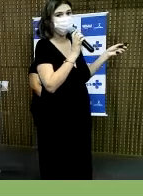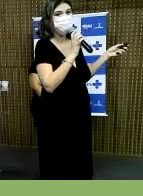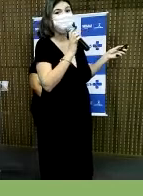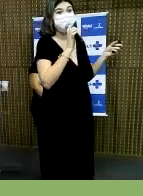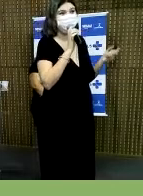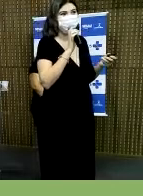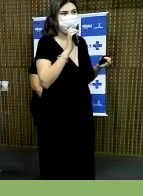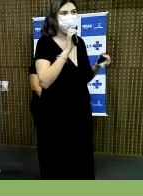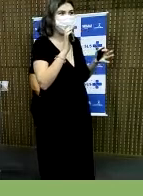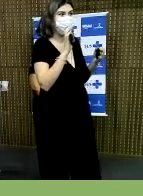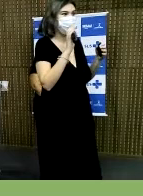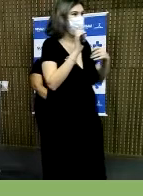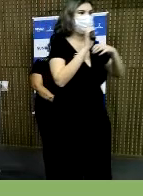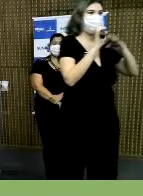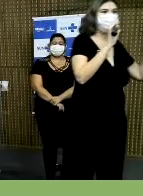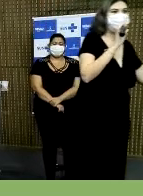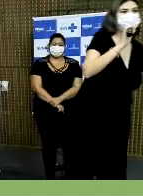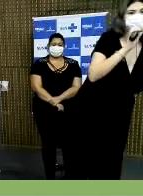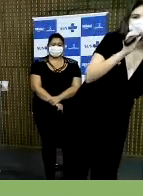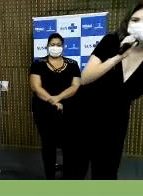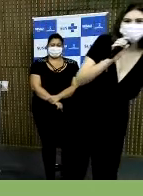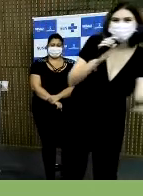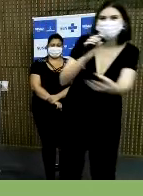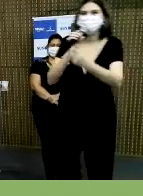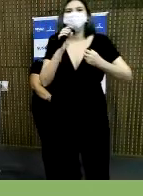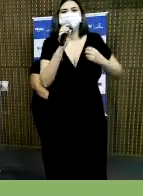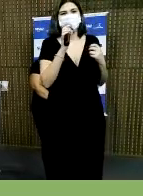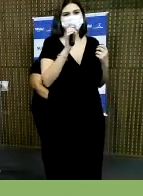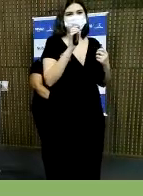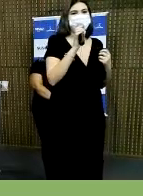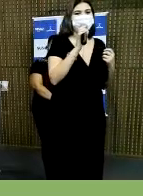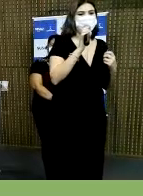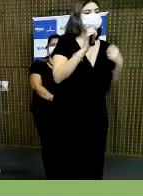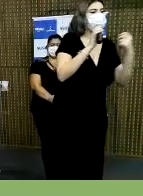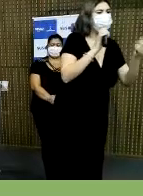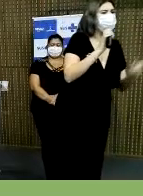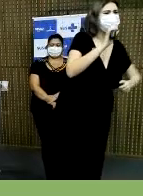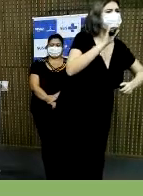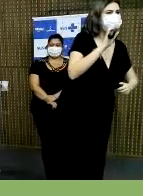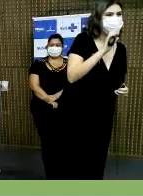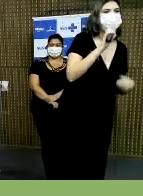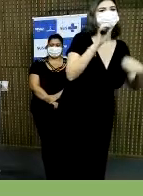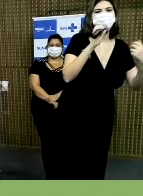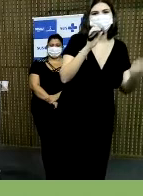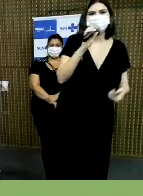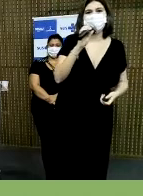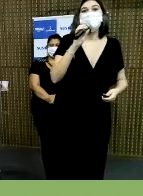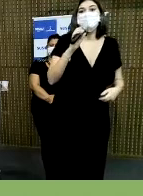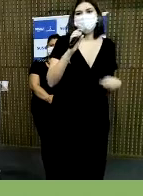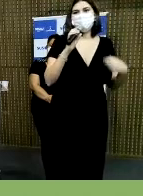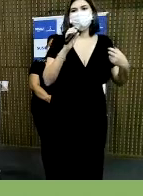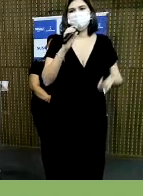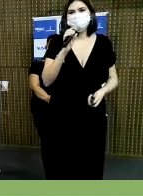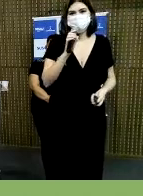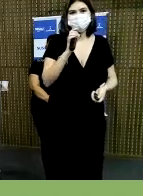109%. Geralmente, o paciente chega com uma queixa, nada vem, aproveita, captar ele ali, perguntar, já fez exame, como que tá,